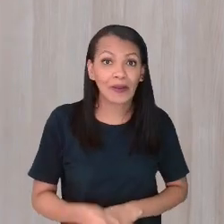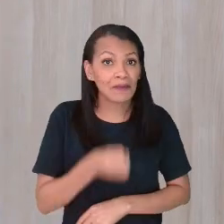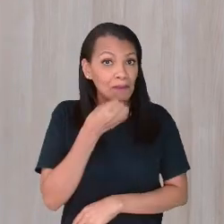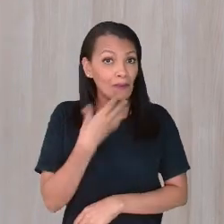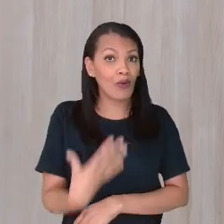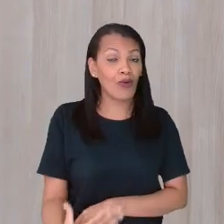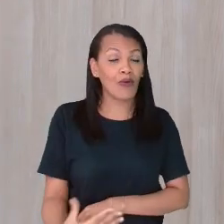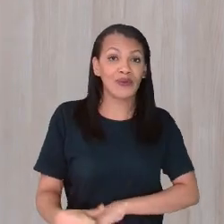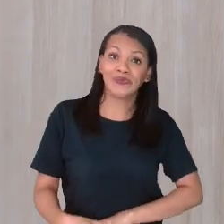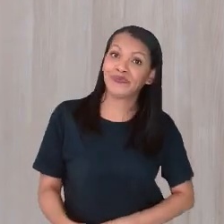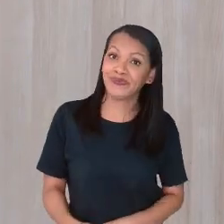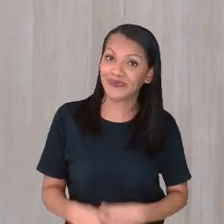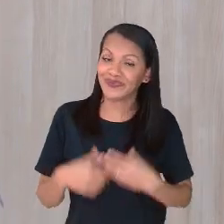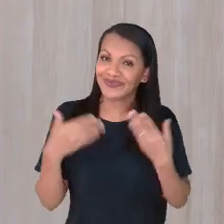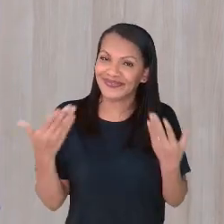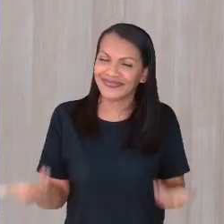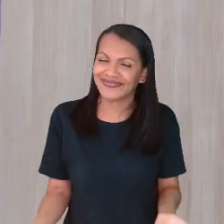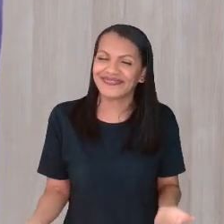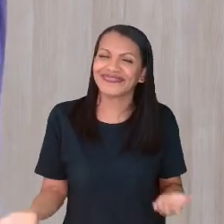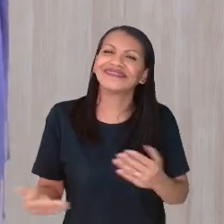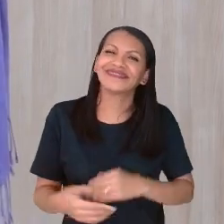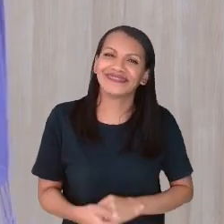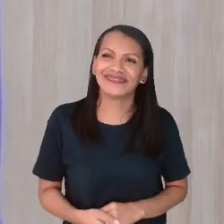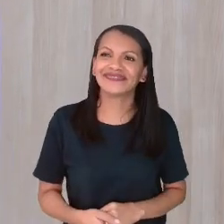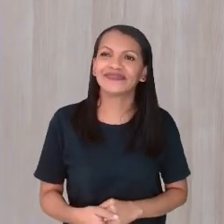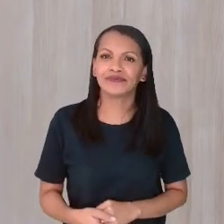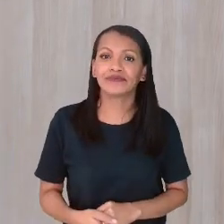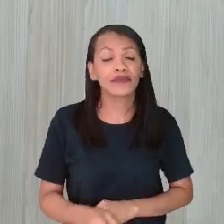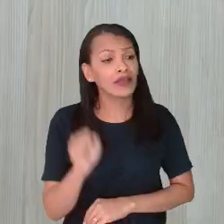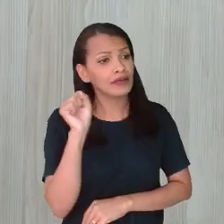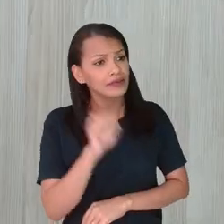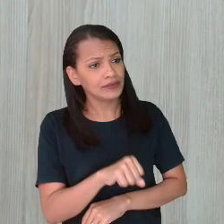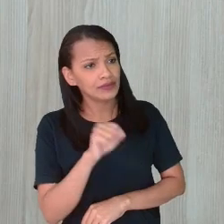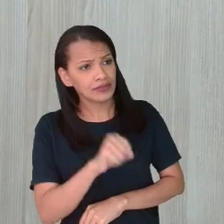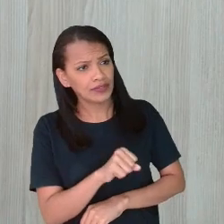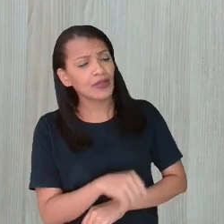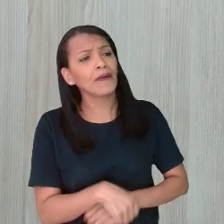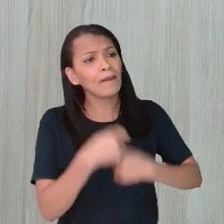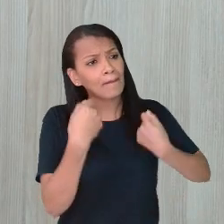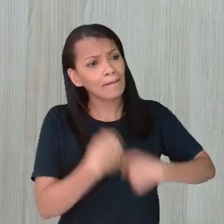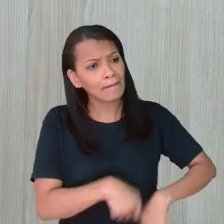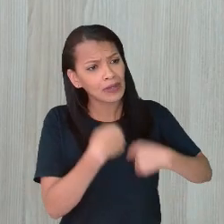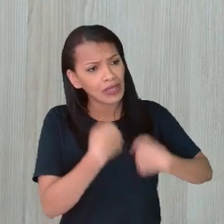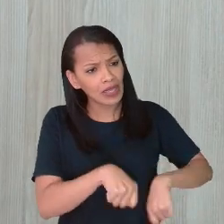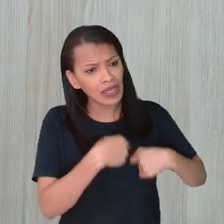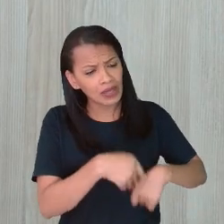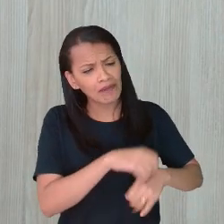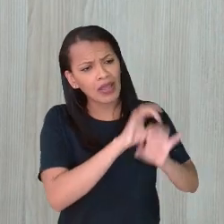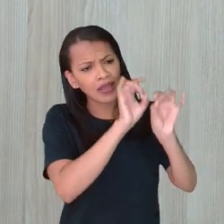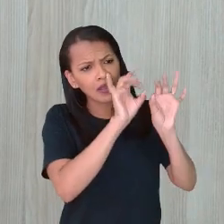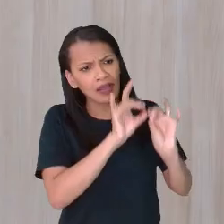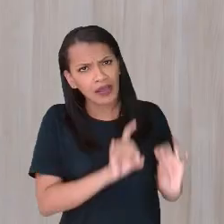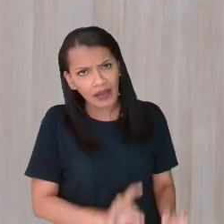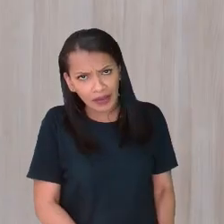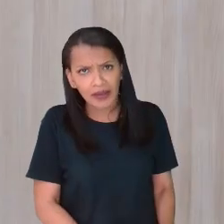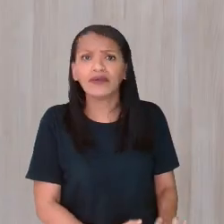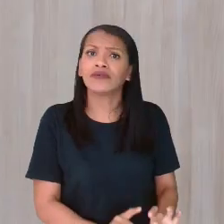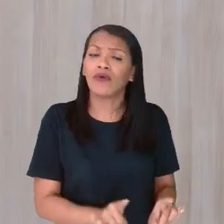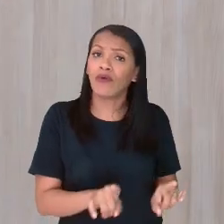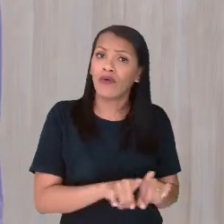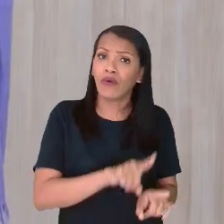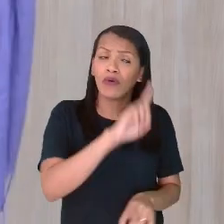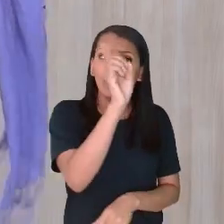Bom, então, para Eu acho que é com necessidades com mesmo. necessidades, né, especiais ou